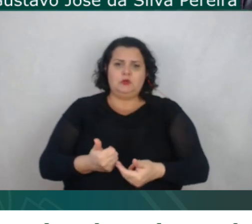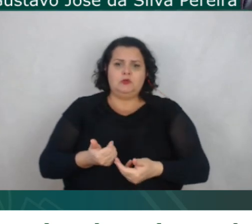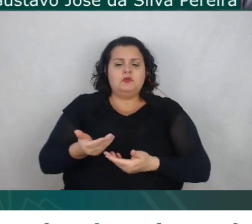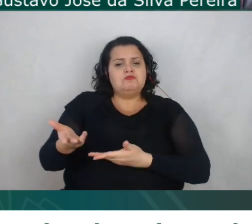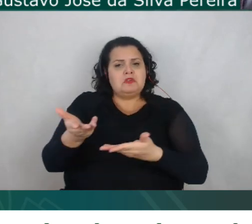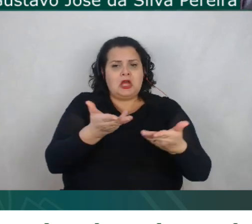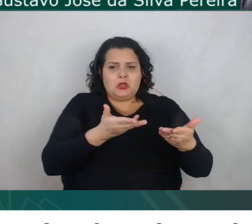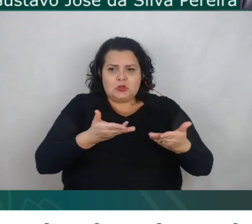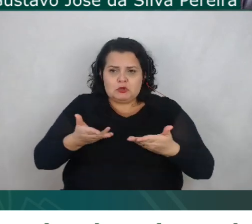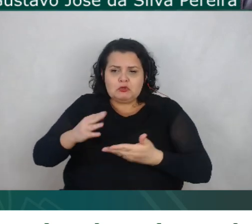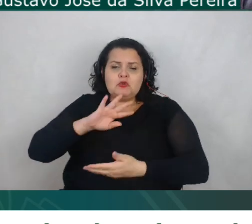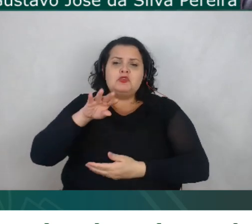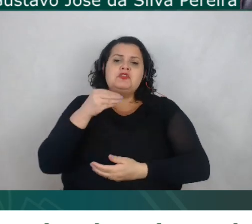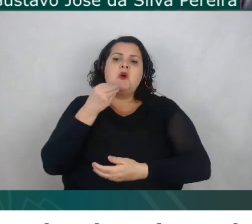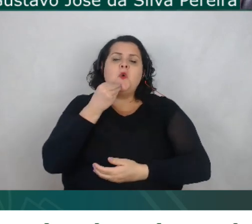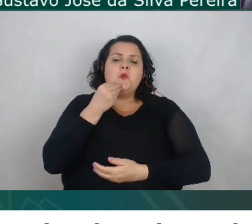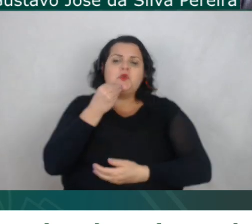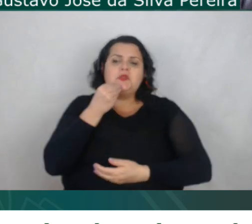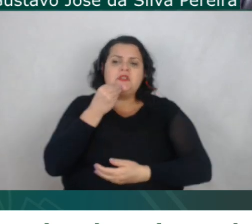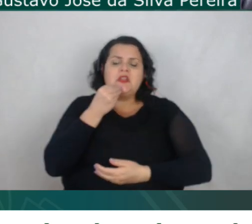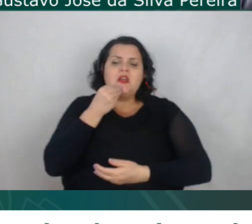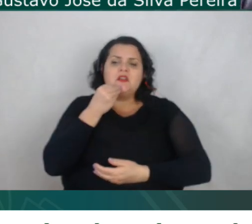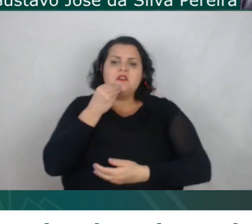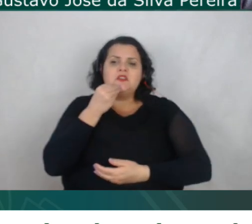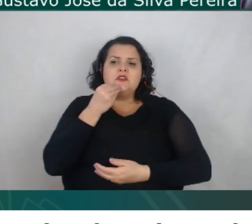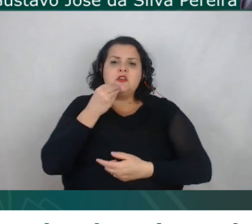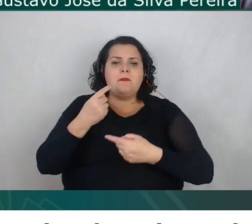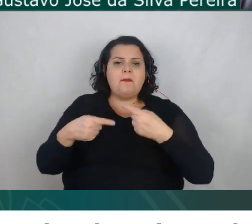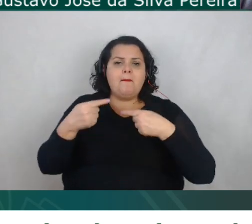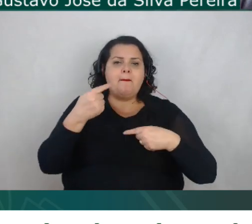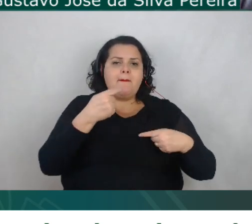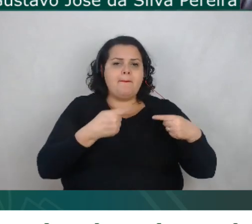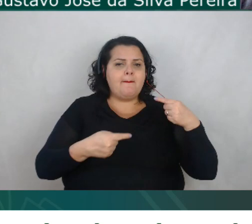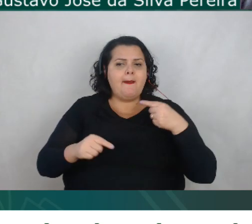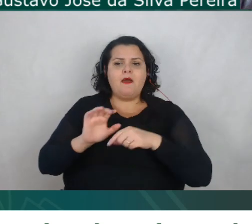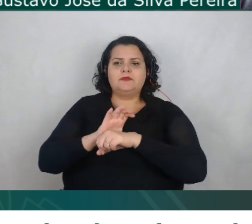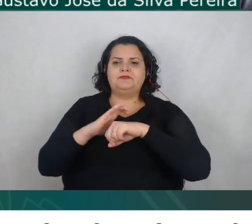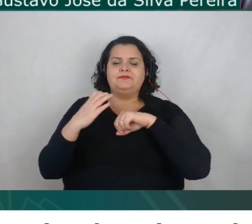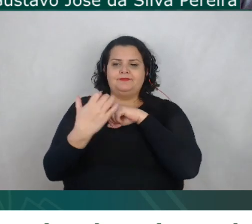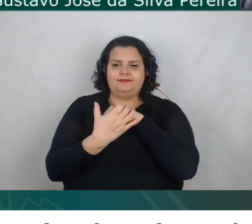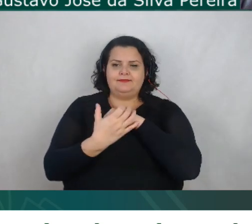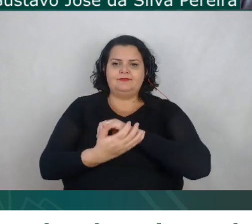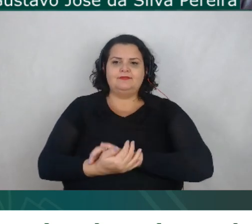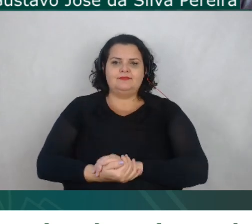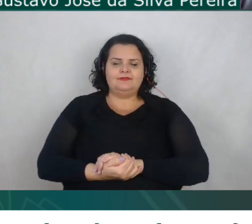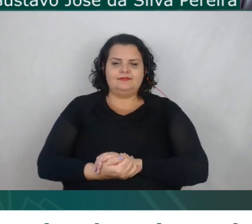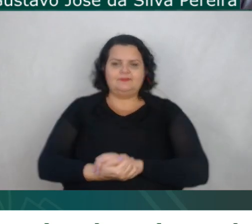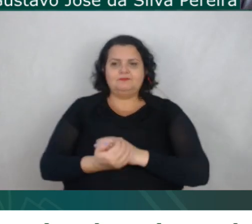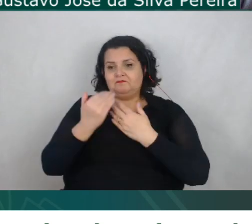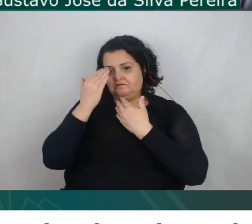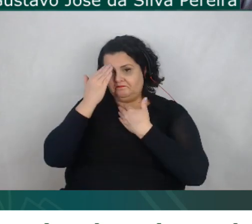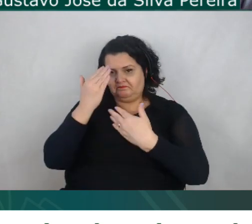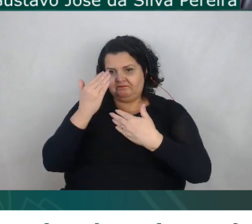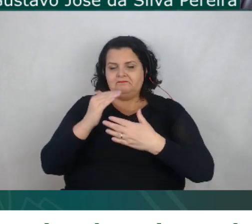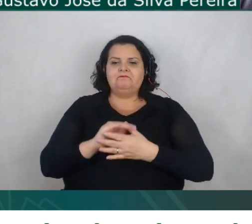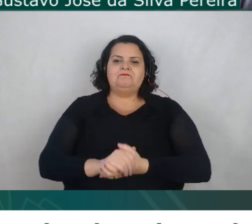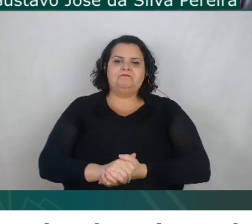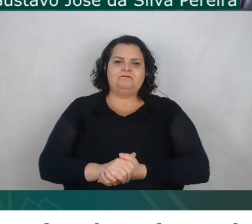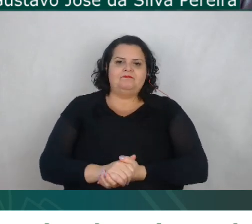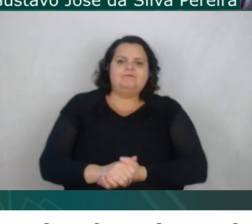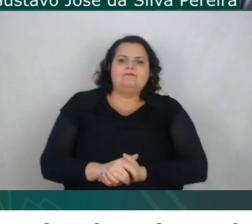maravilhosa e a oportunidade de discutir um pouco mais sobre a Covid-19. Obrigada.